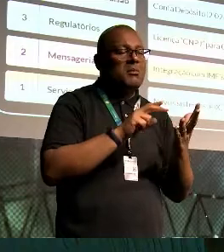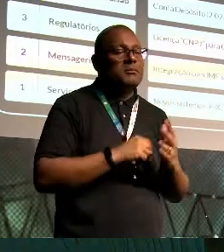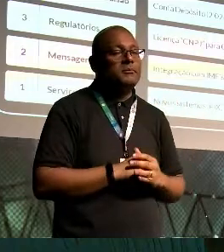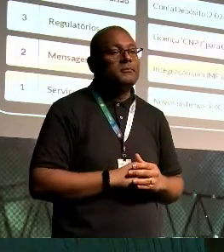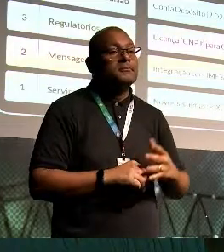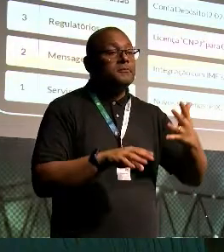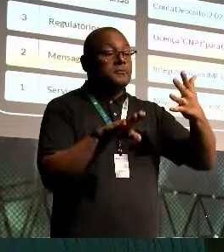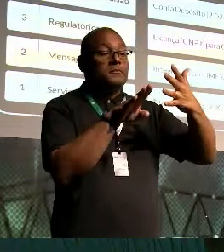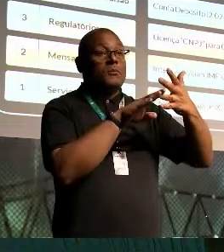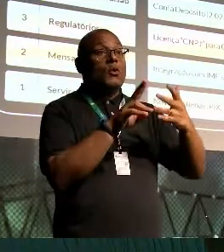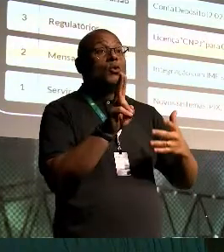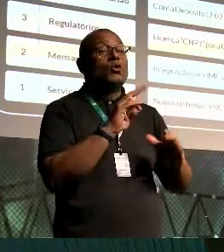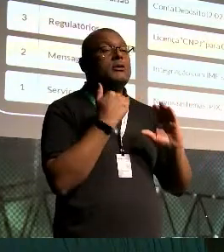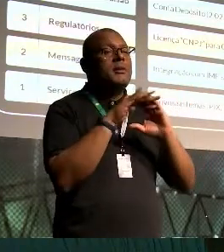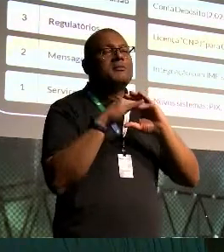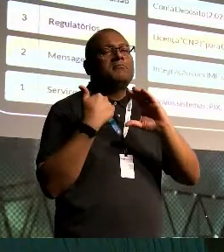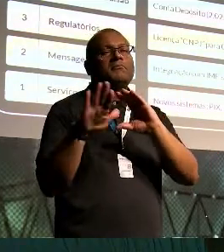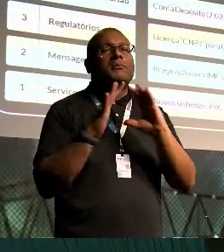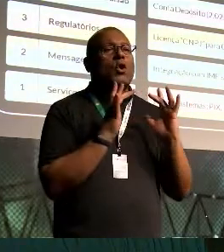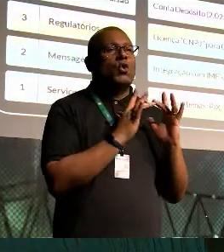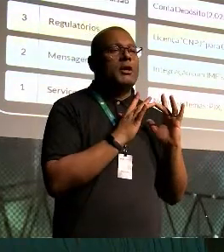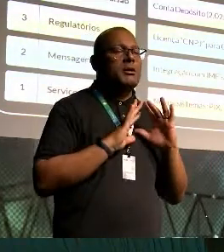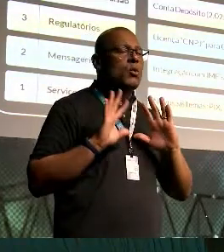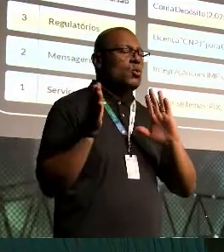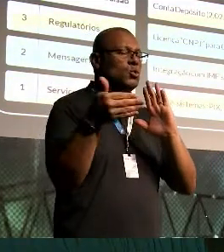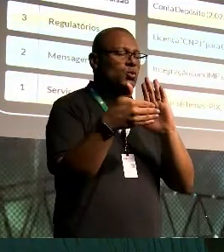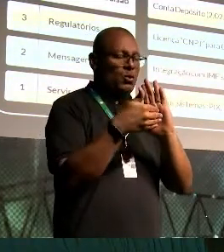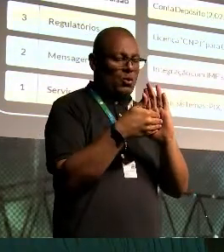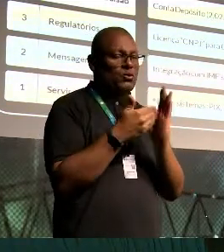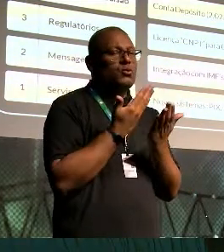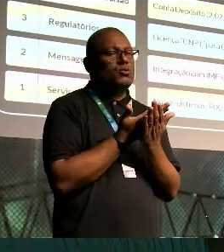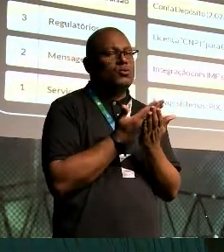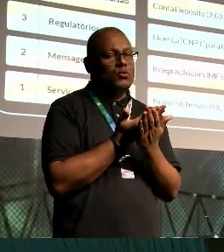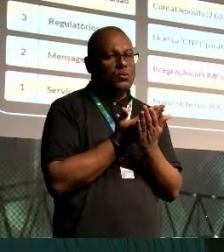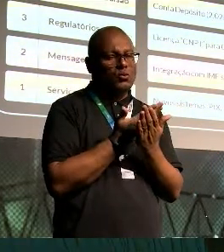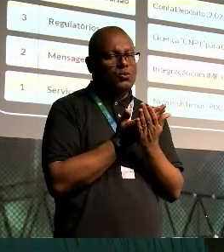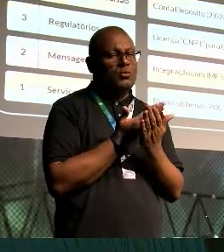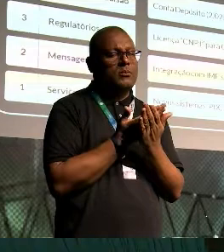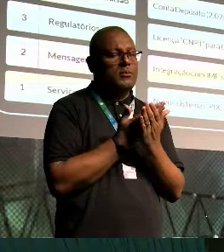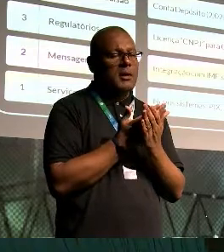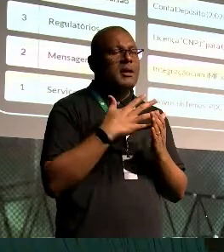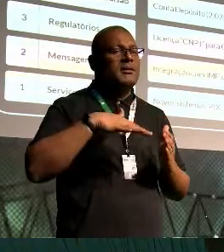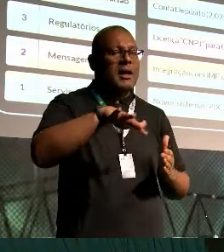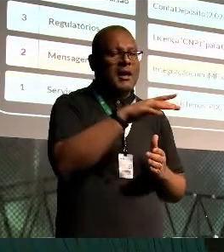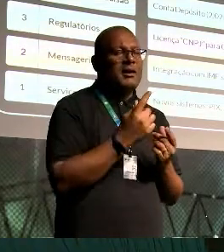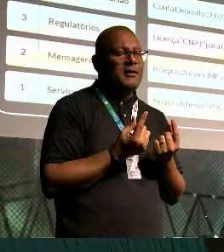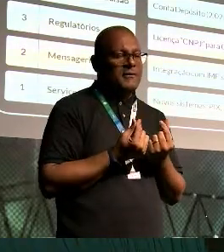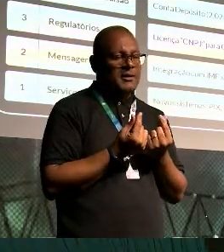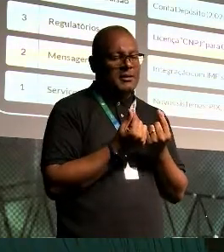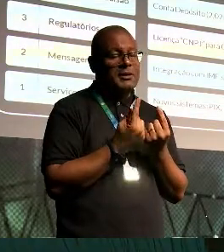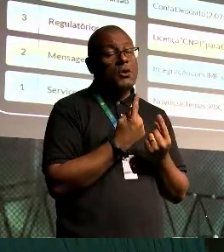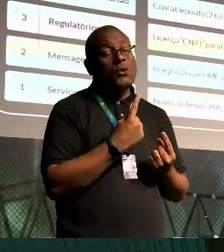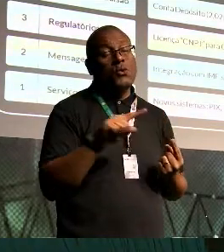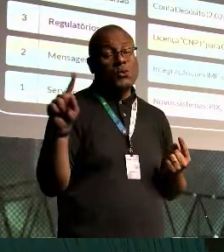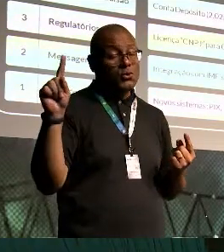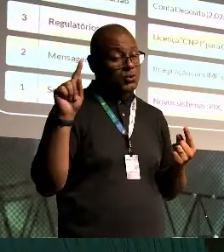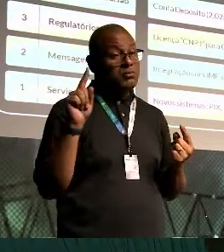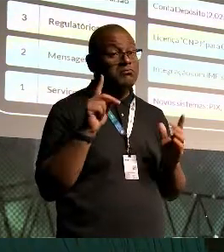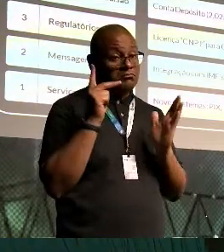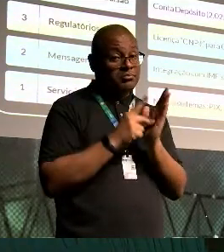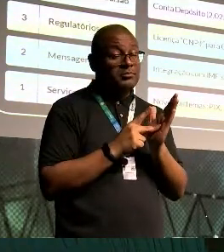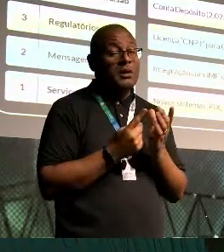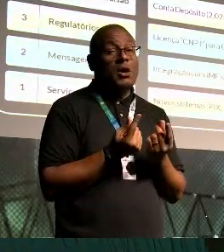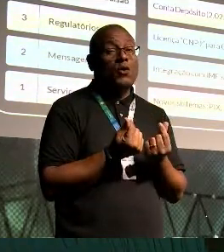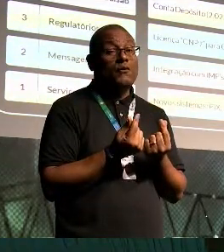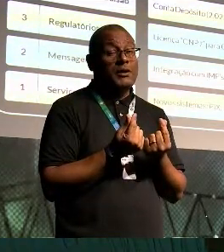O 2 é mensageria, de novo, é conexão com todos aqueles tubos do mercado financeiro. E, por fim, os serviços financeiros em